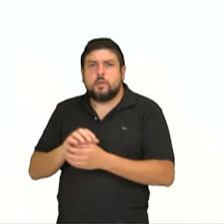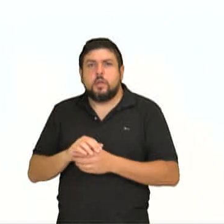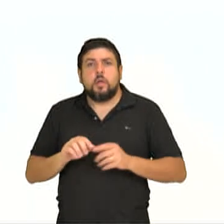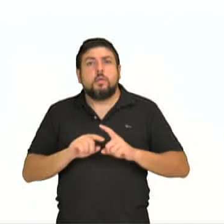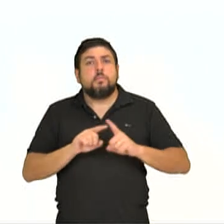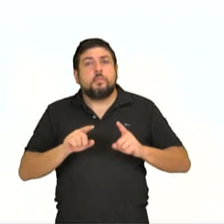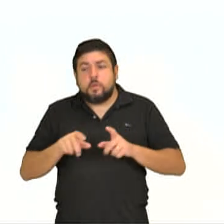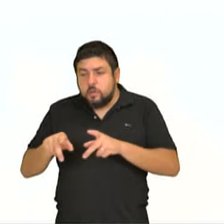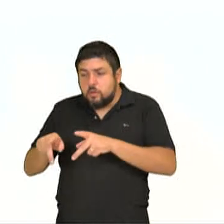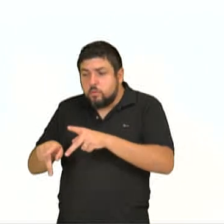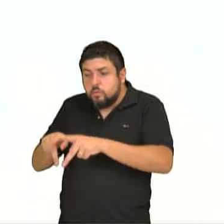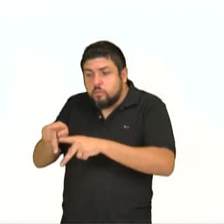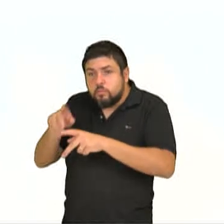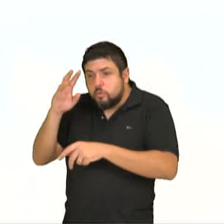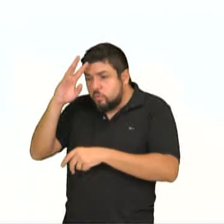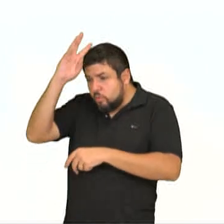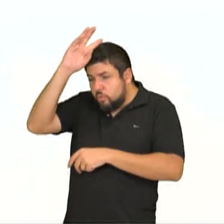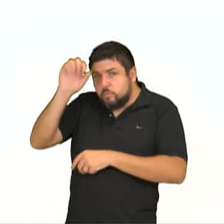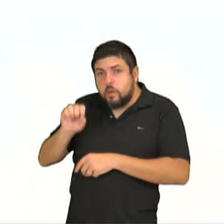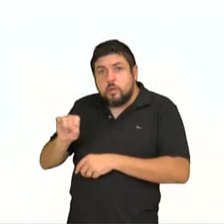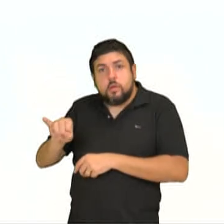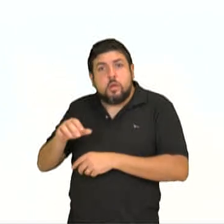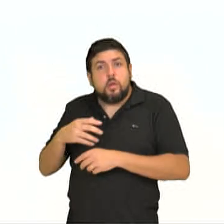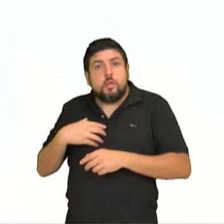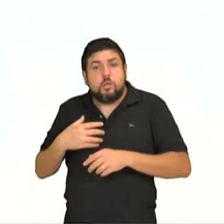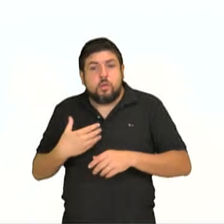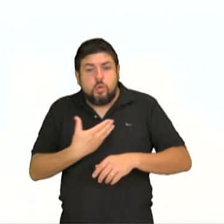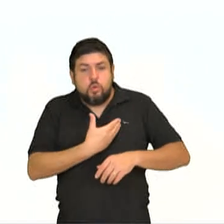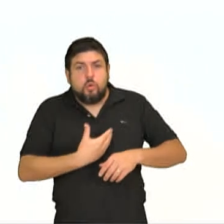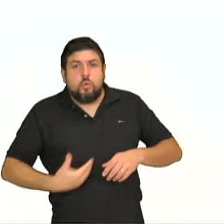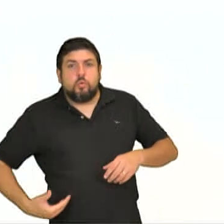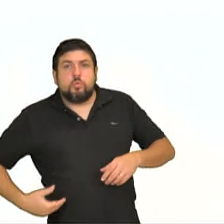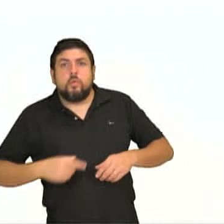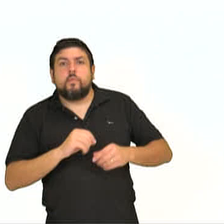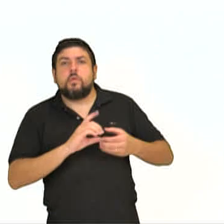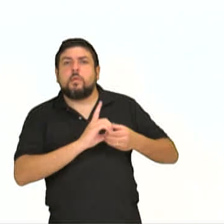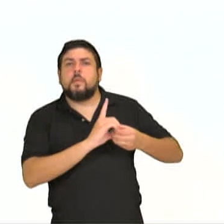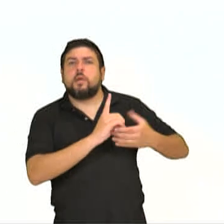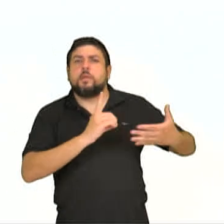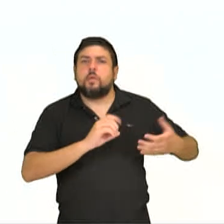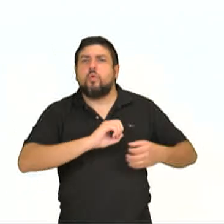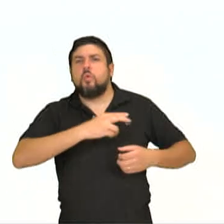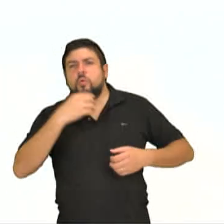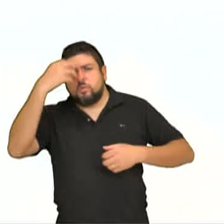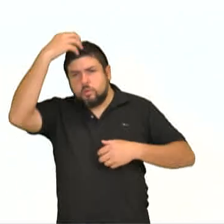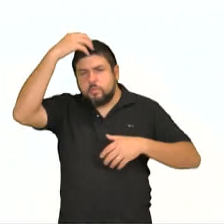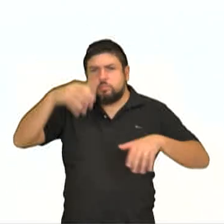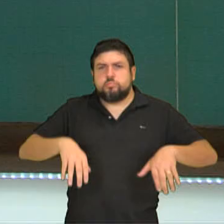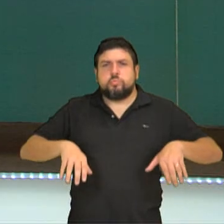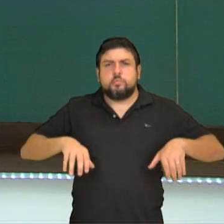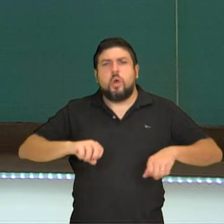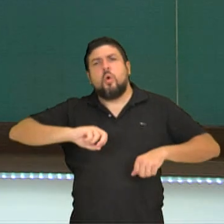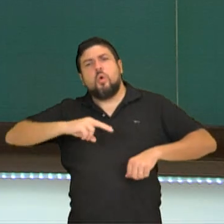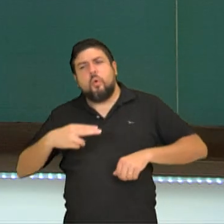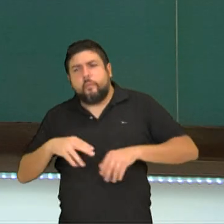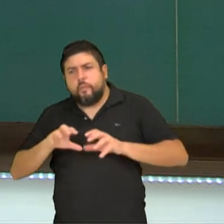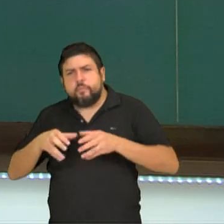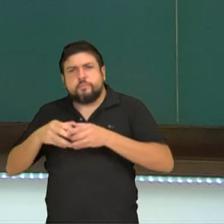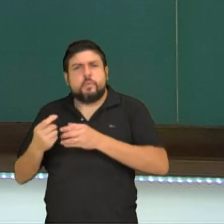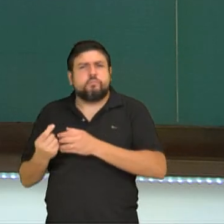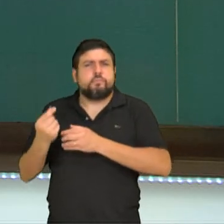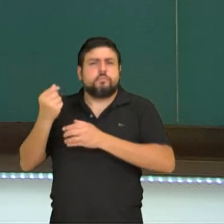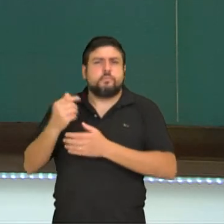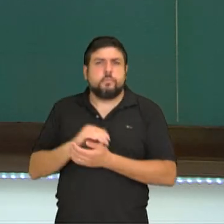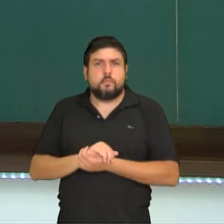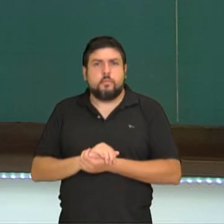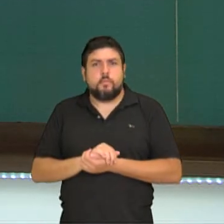dizer com certeza se o governo era aristocrático, democrático ou monárquico. Esse trecho mostra para a gente como